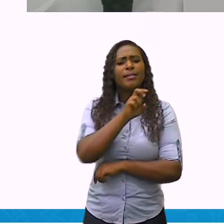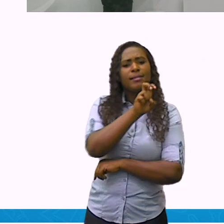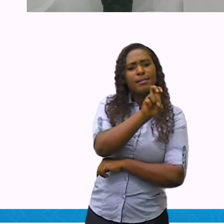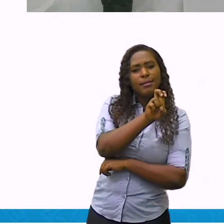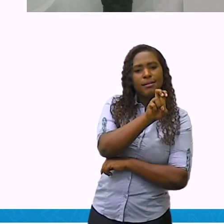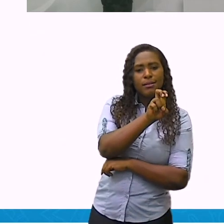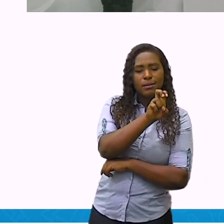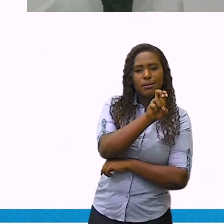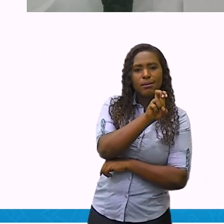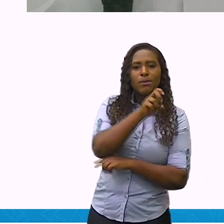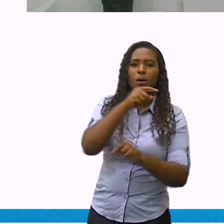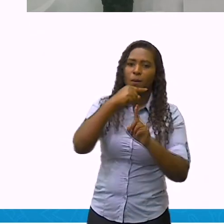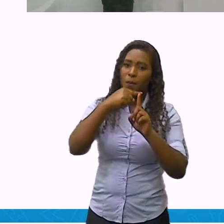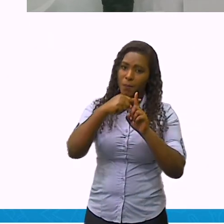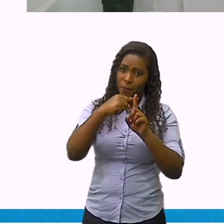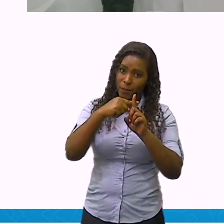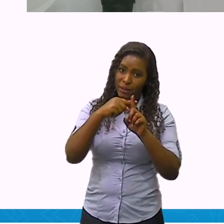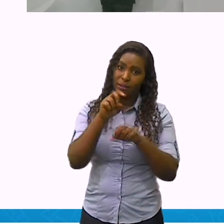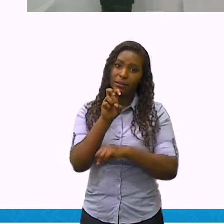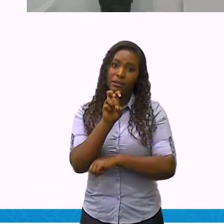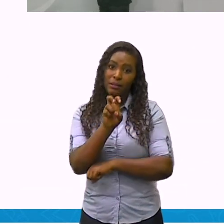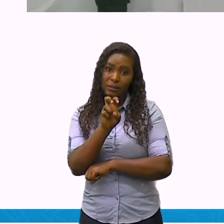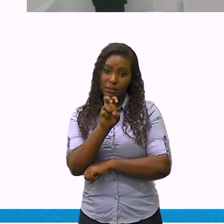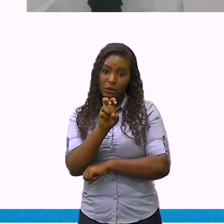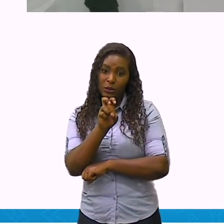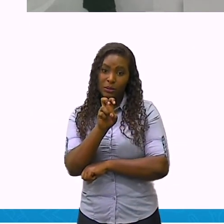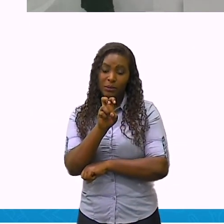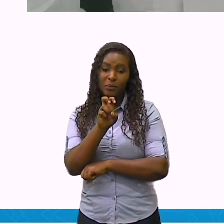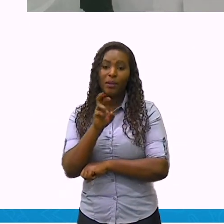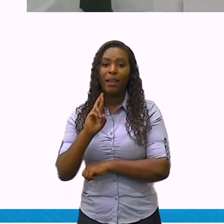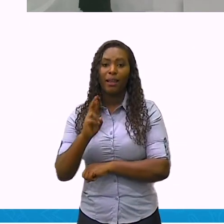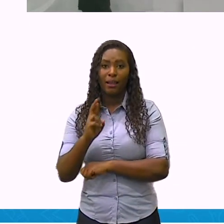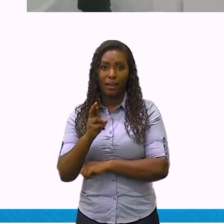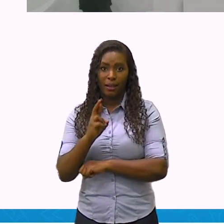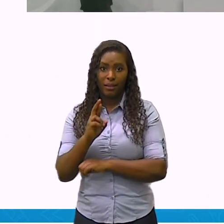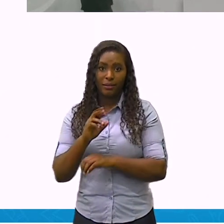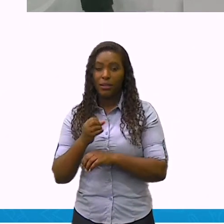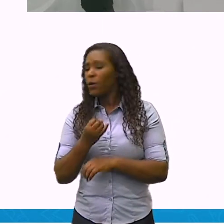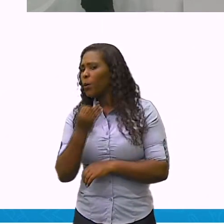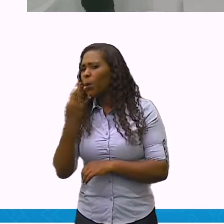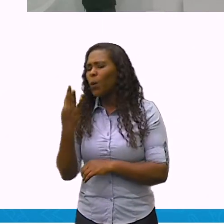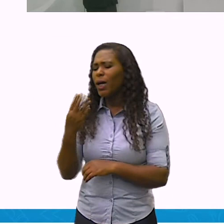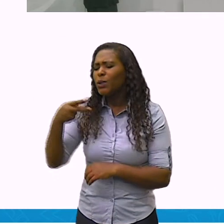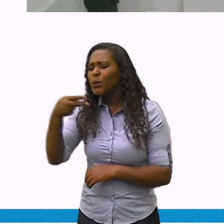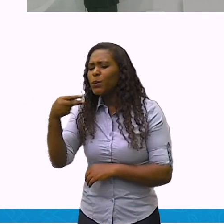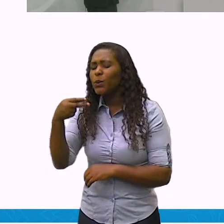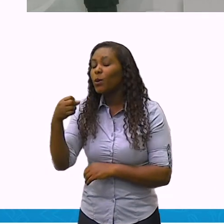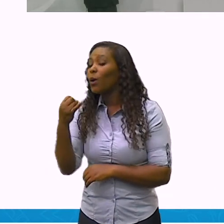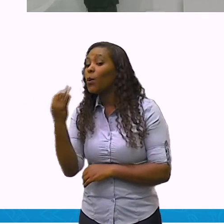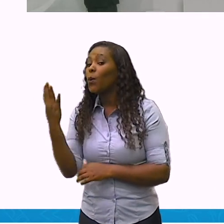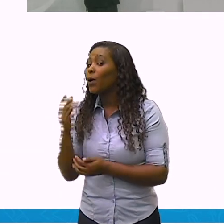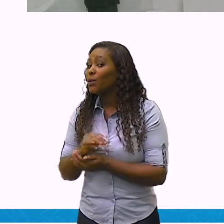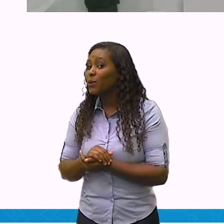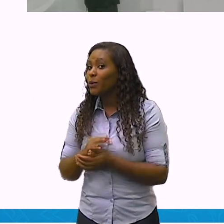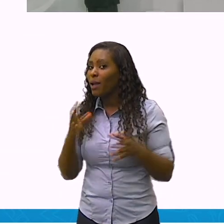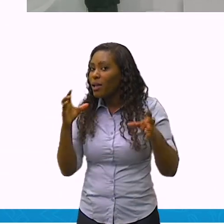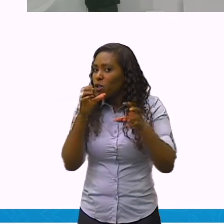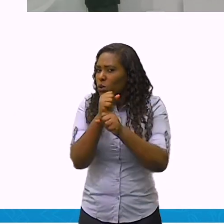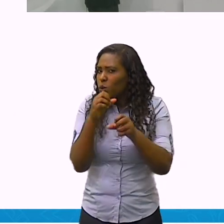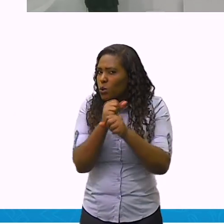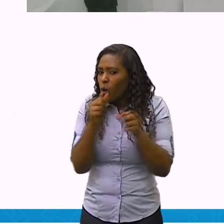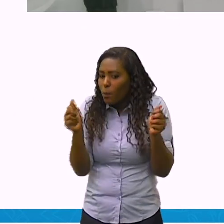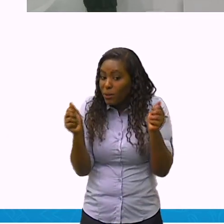R$ 5 mais R$ 5. Quanto que é 5 mais 5? Vamos representar